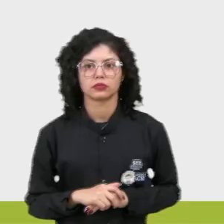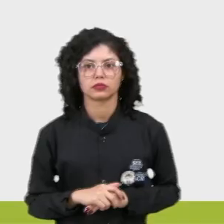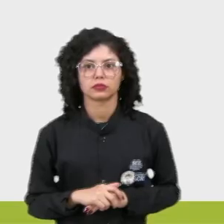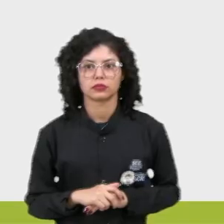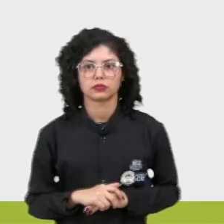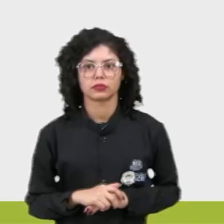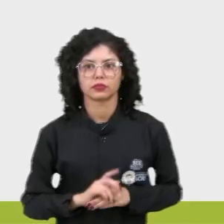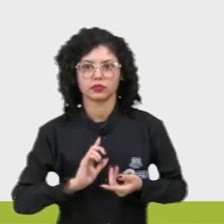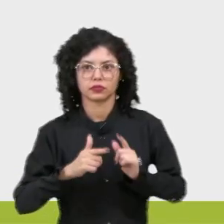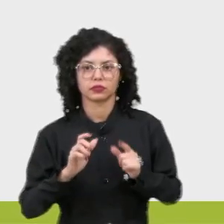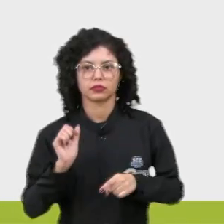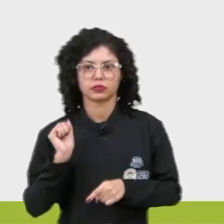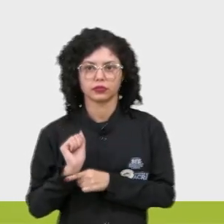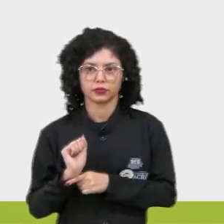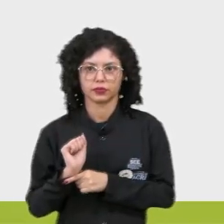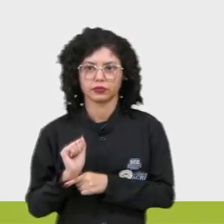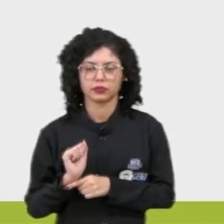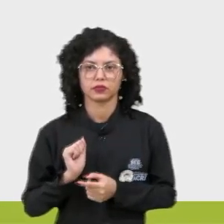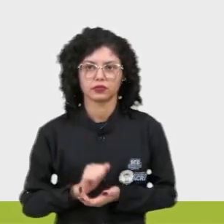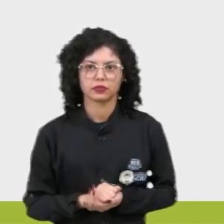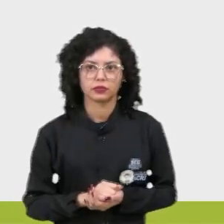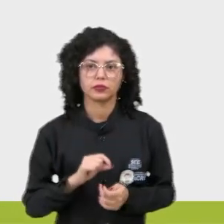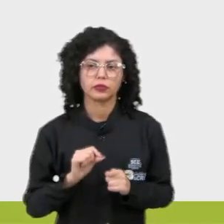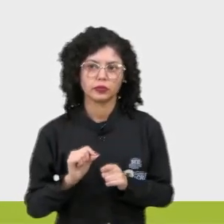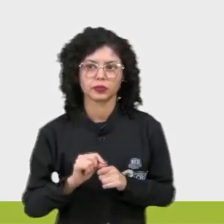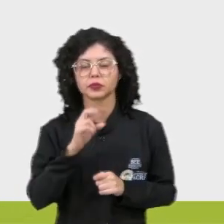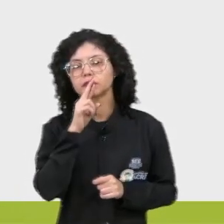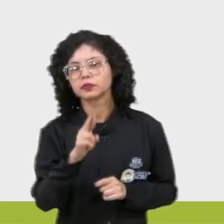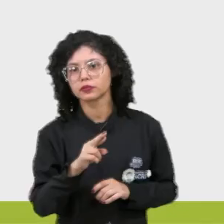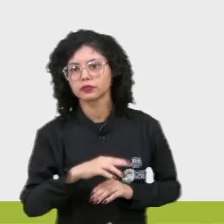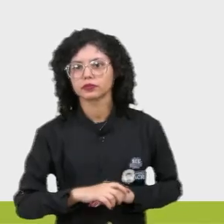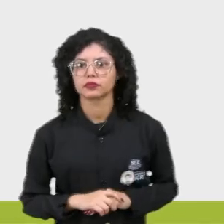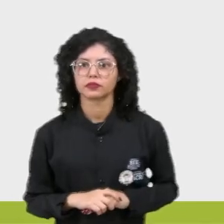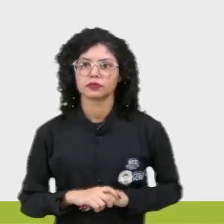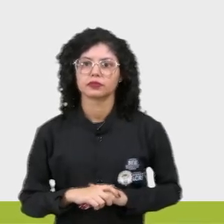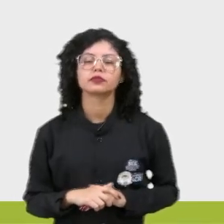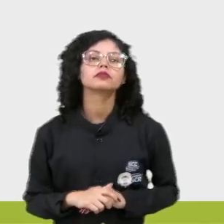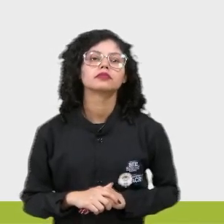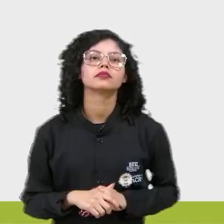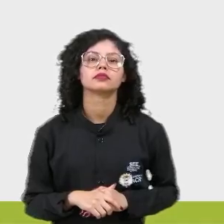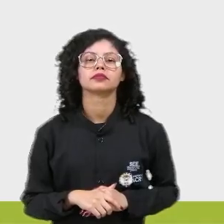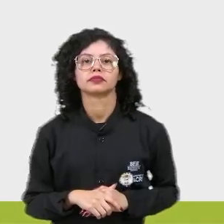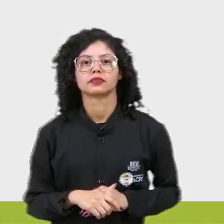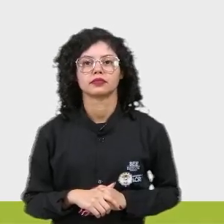é a letra A, fazendo aí a resolução da questão.